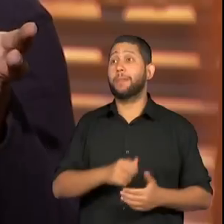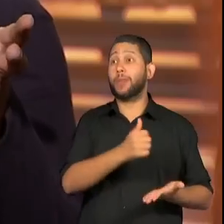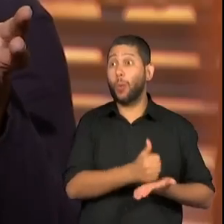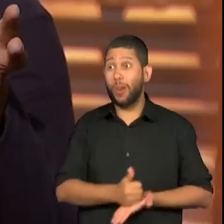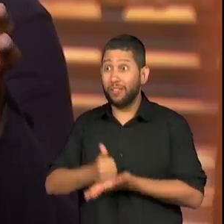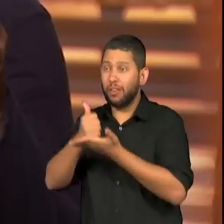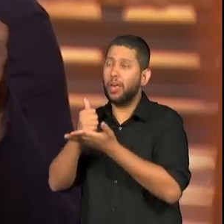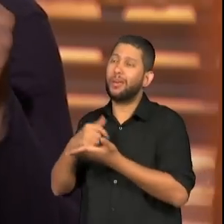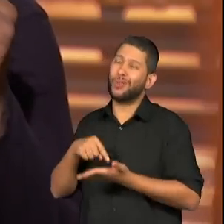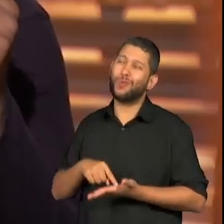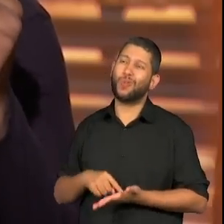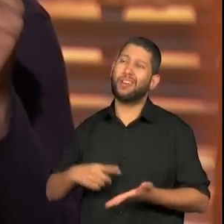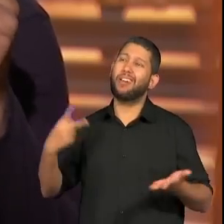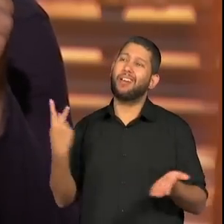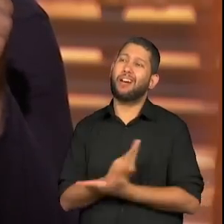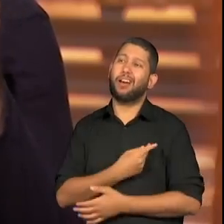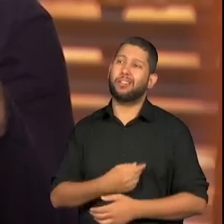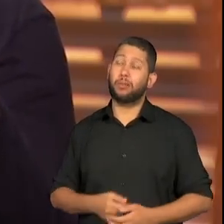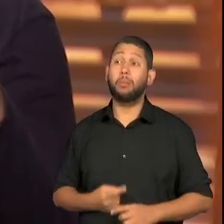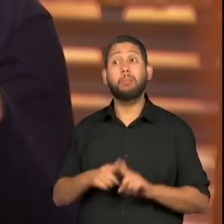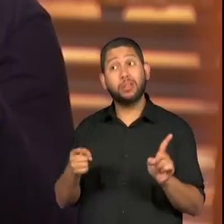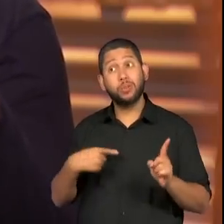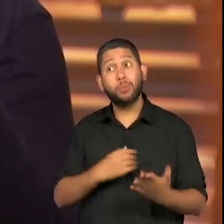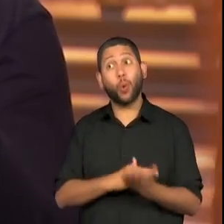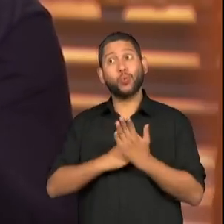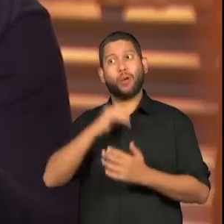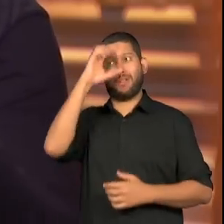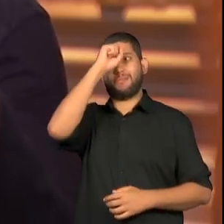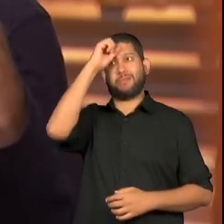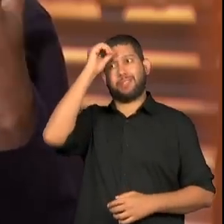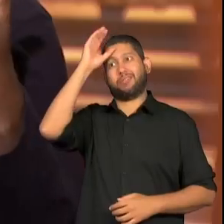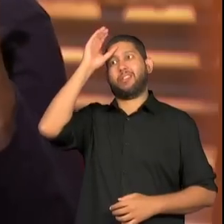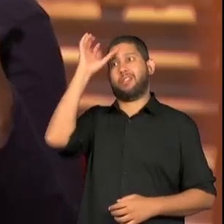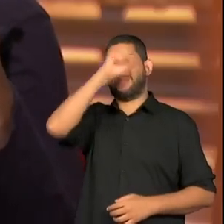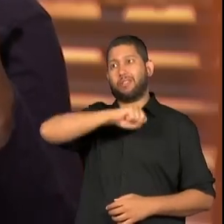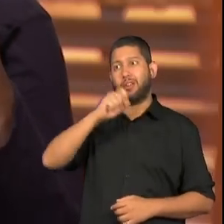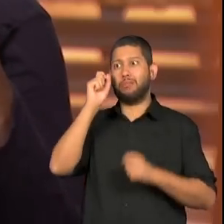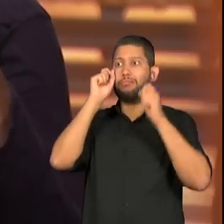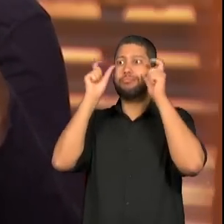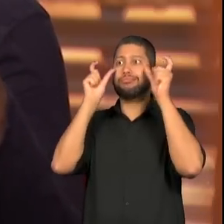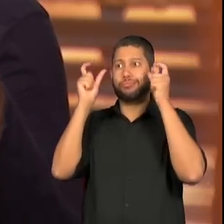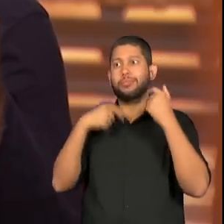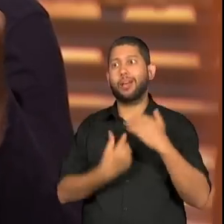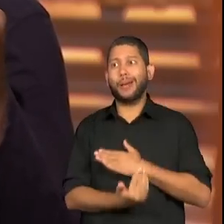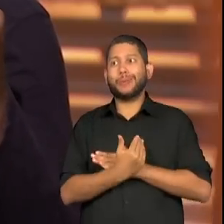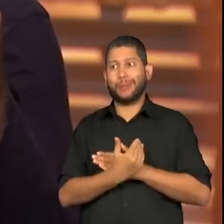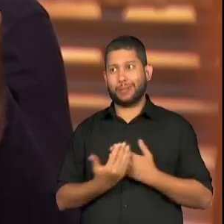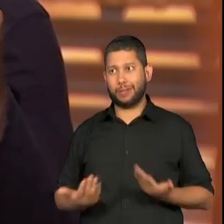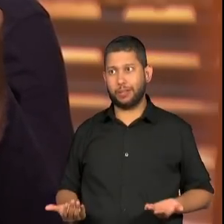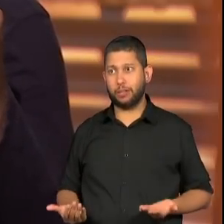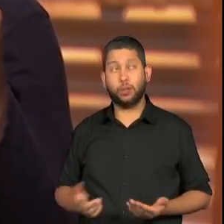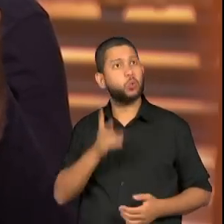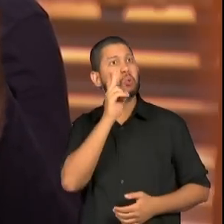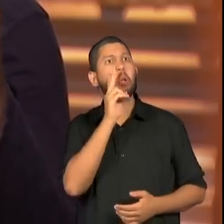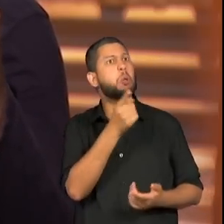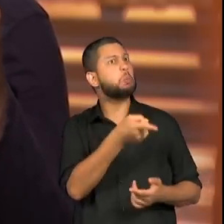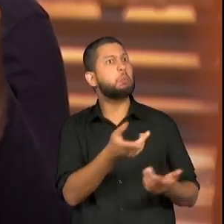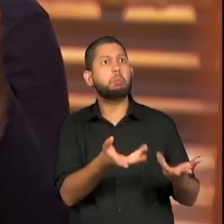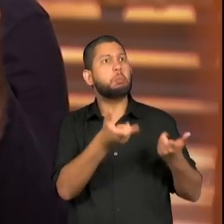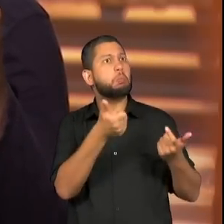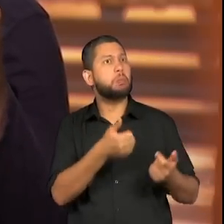erro que me fez aprender bastante. É incrível. Mudou completamente essa a minha vida. Essa história é maravilhosa. E, tipo